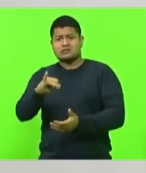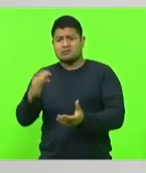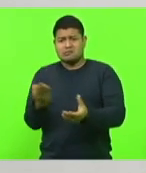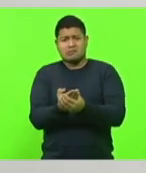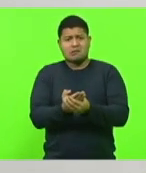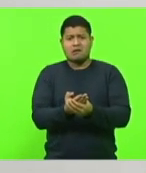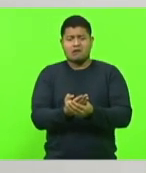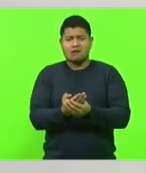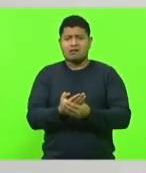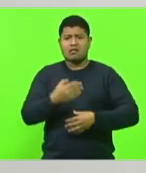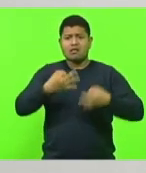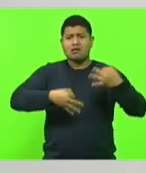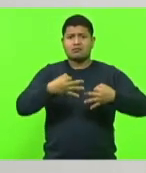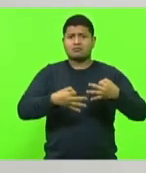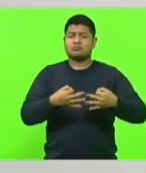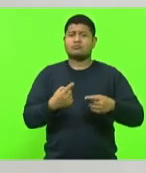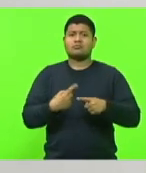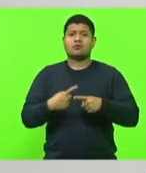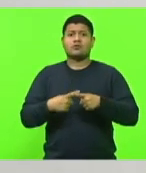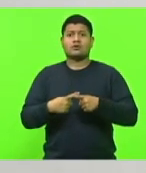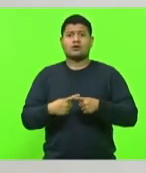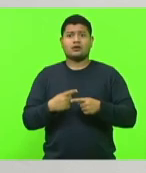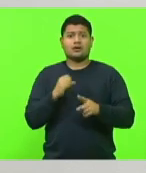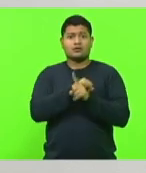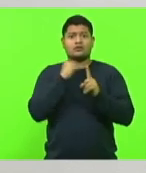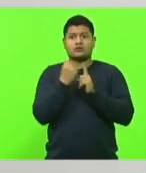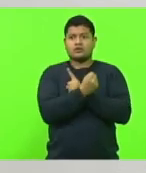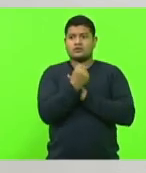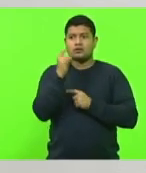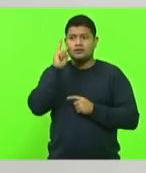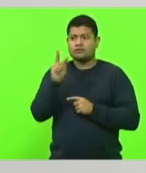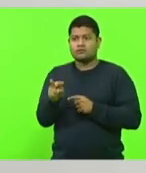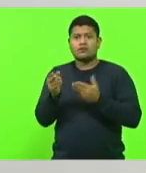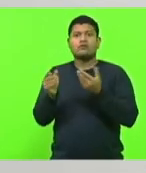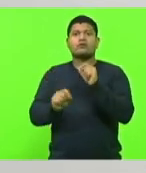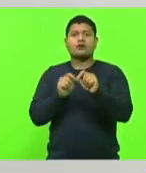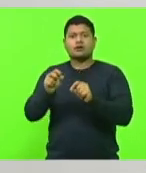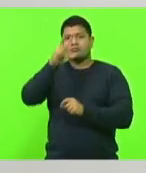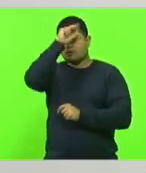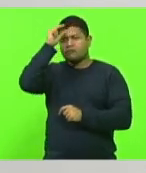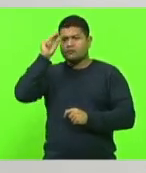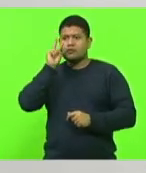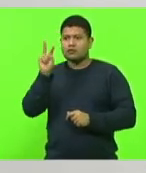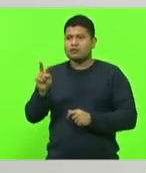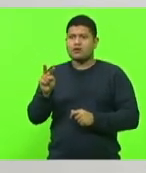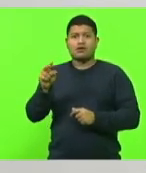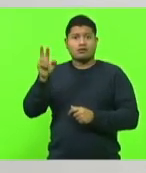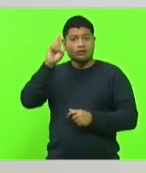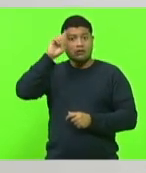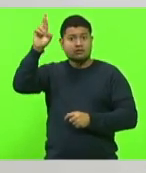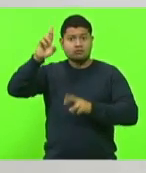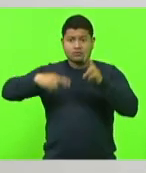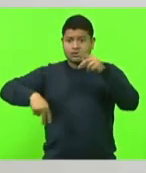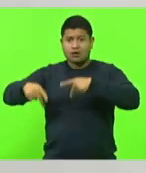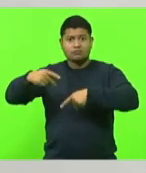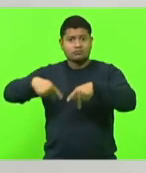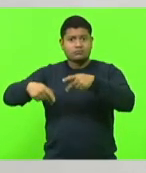vê que tem um prefeito que não aceita efetivamente esse tipo de abuso.